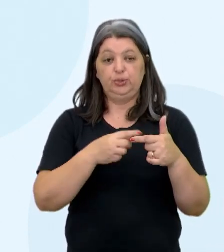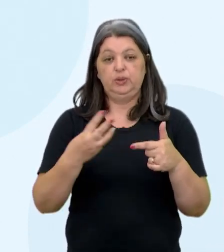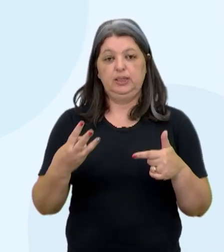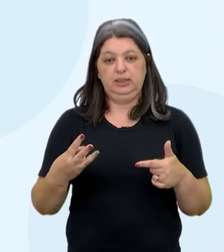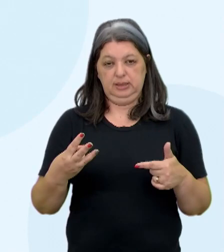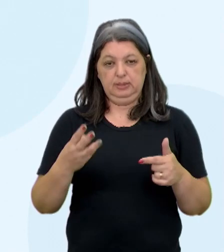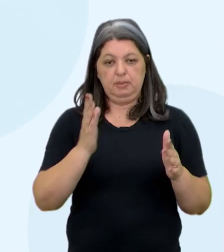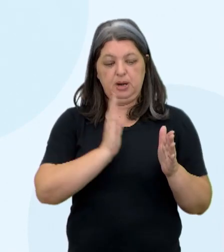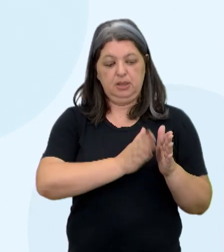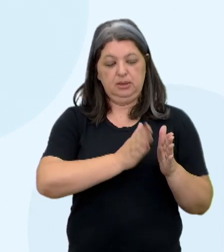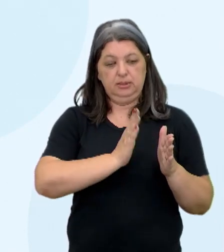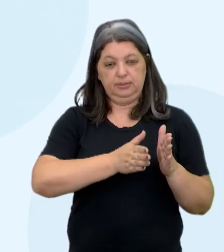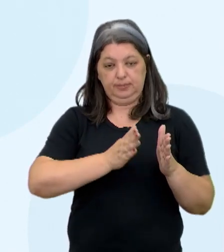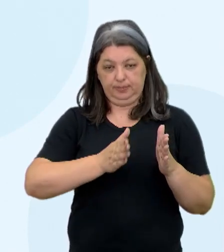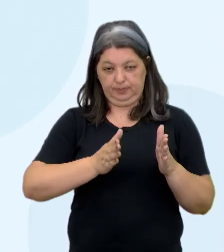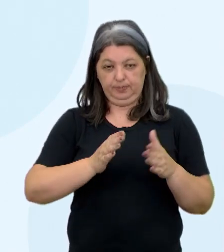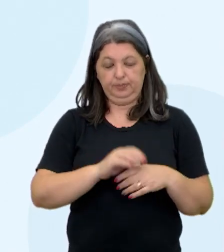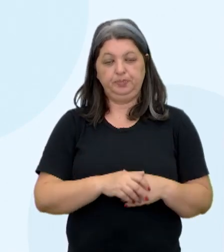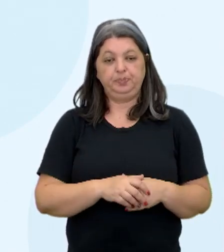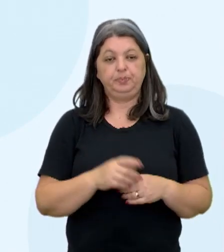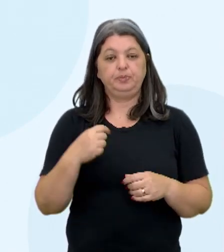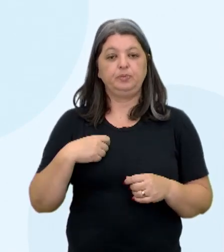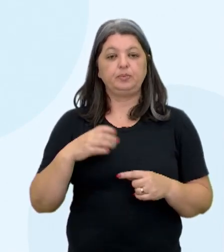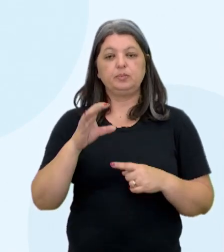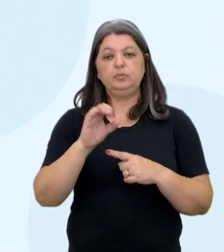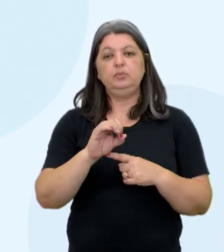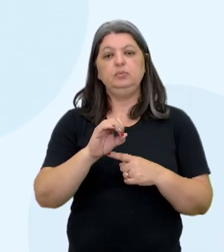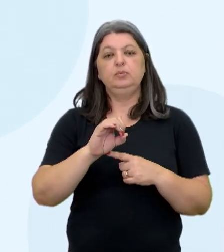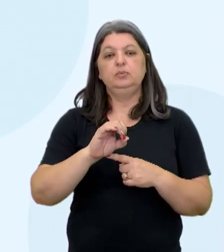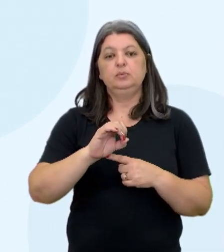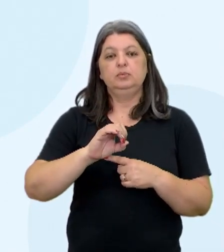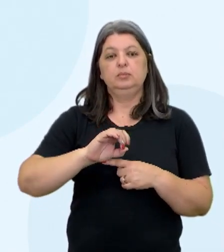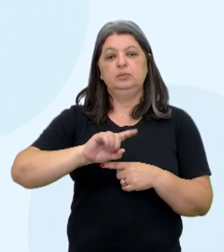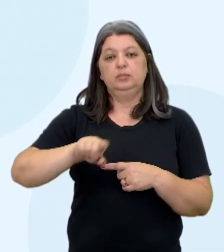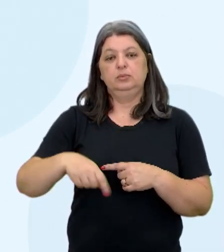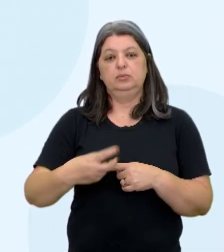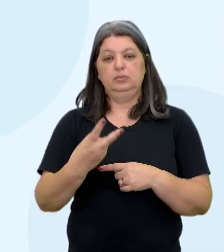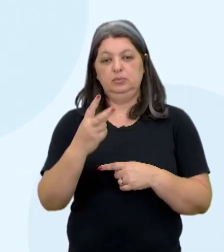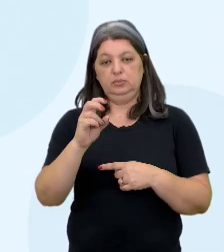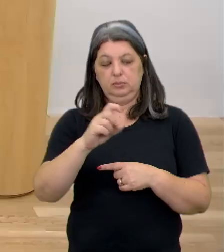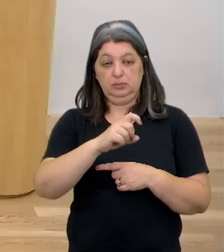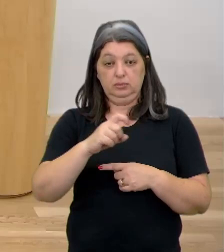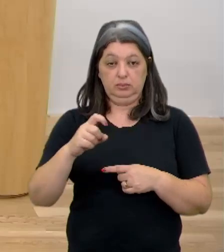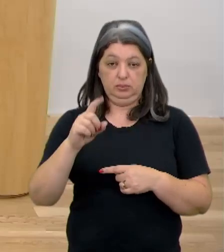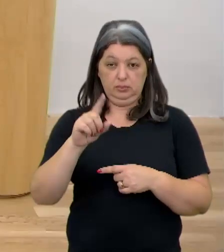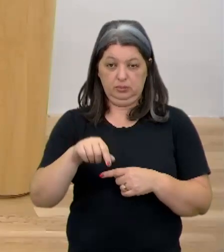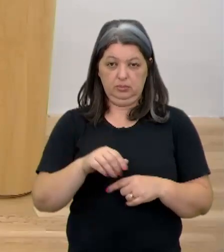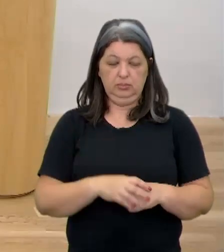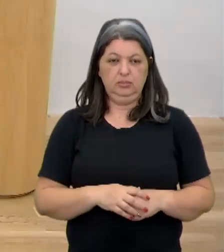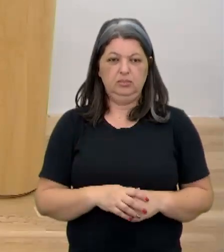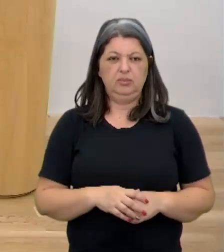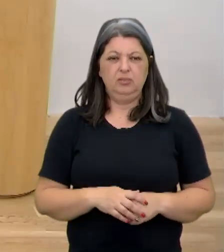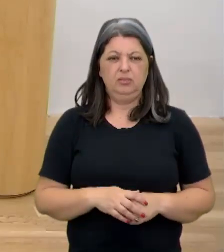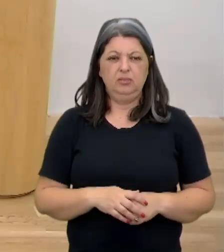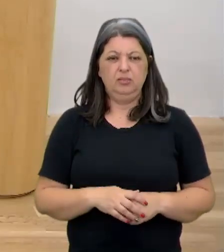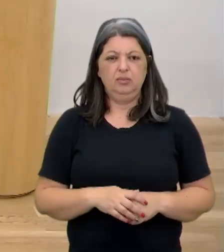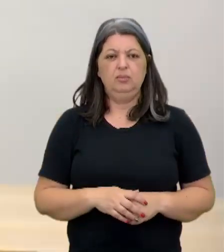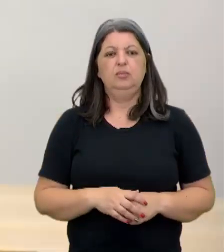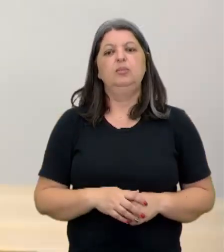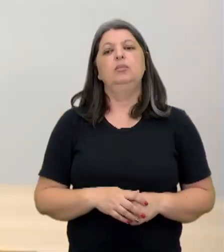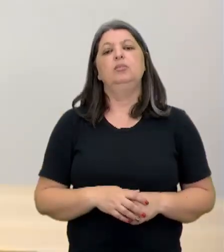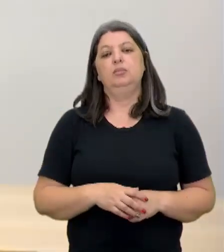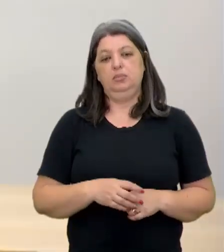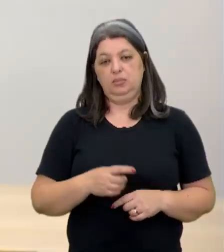partes. Tá. E esse seno de 0,25x? Professora Inês, 0,25 era o que mesmo?